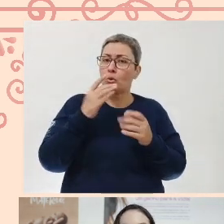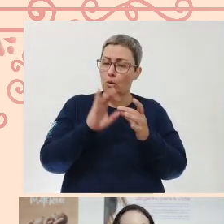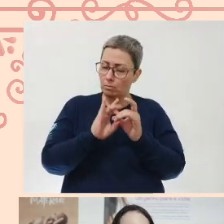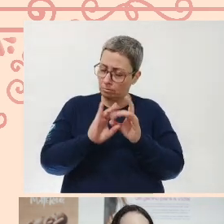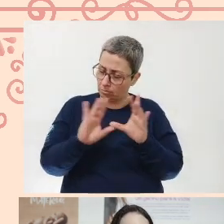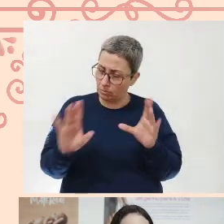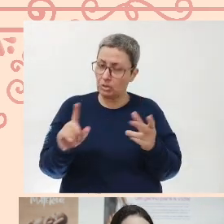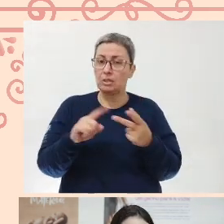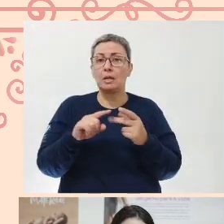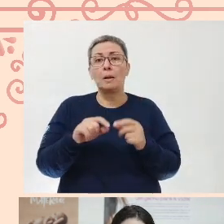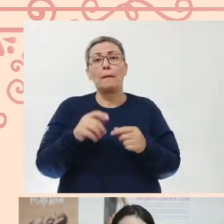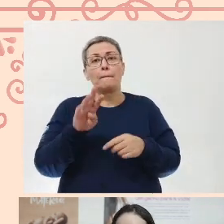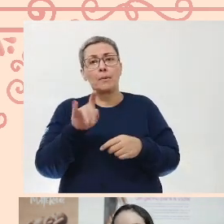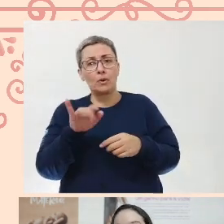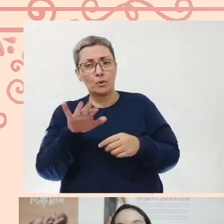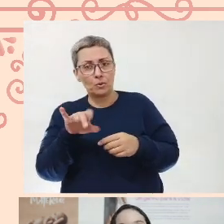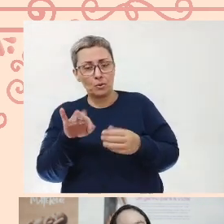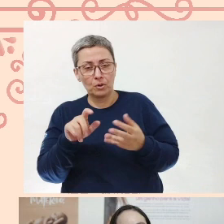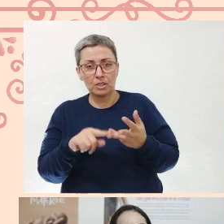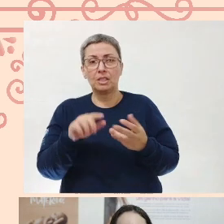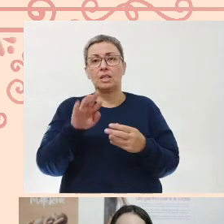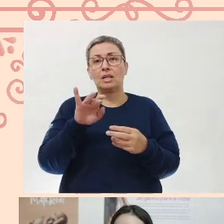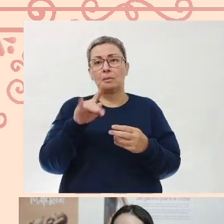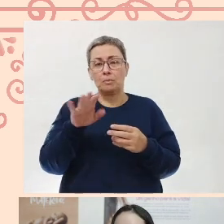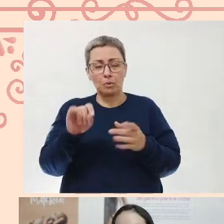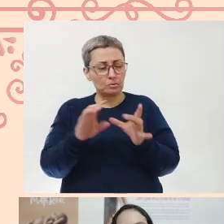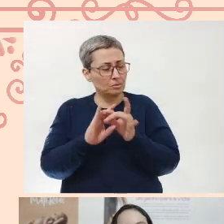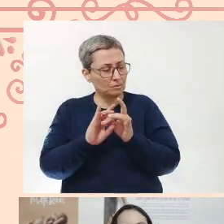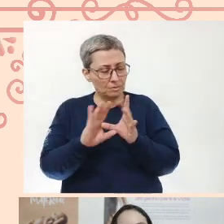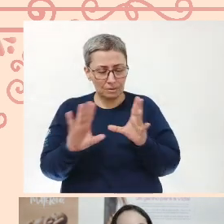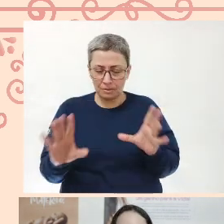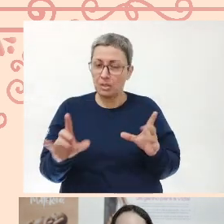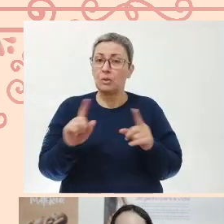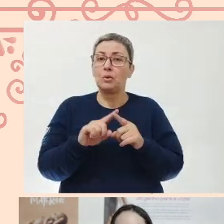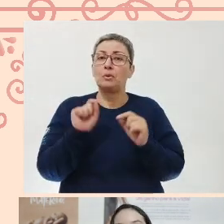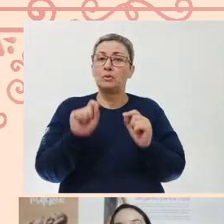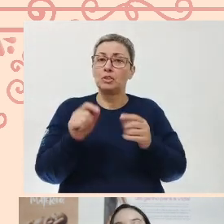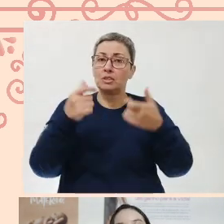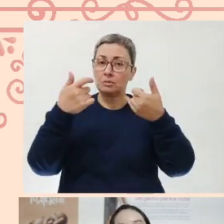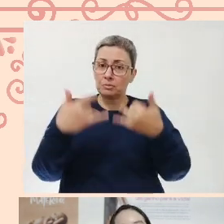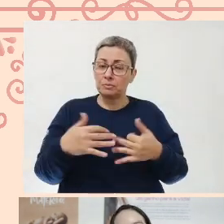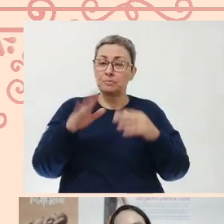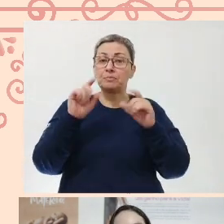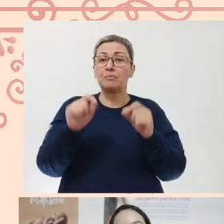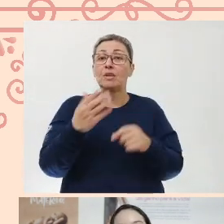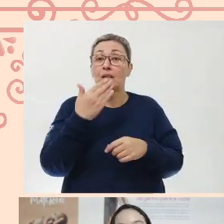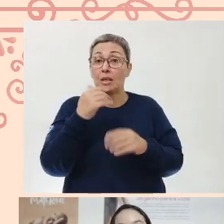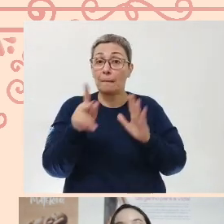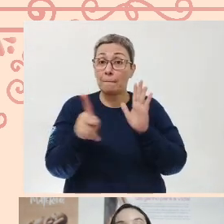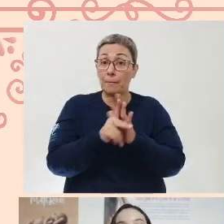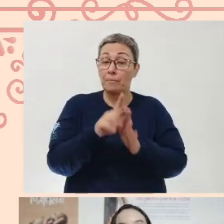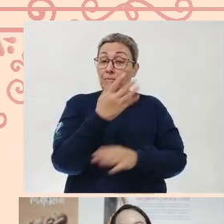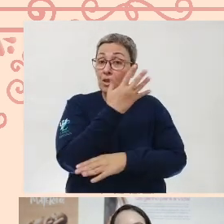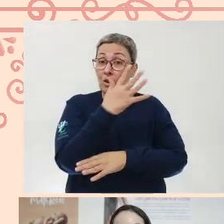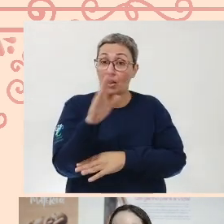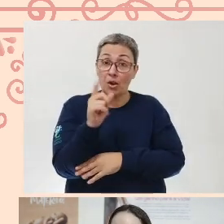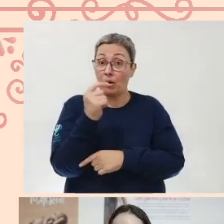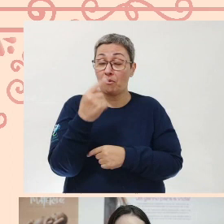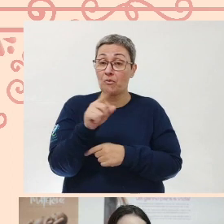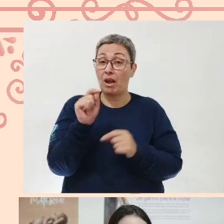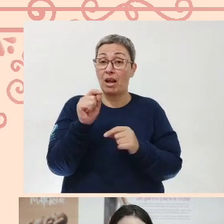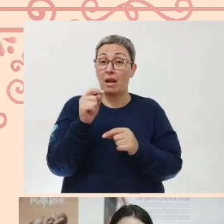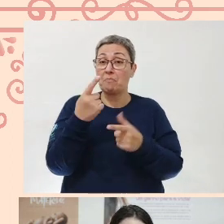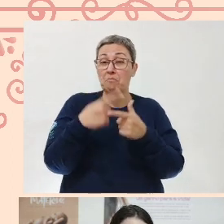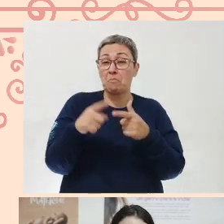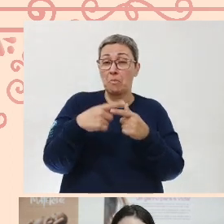mãe pode comer à vontade, o brócolis à vontade, o repolho à vontade. Como a gente falou, os alimentos que vêm da natureza, eles não